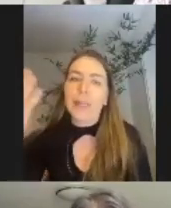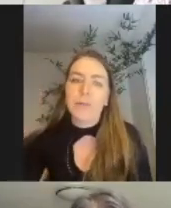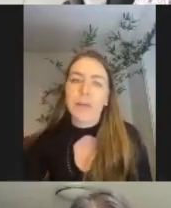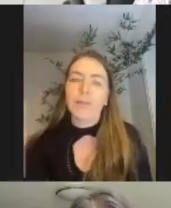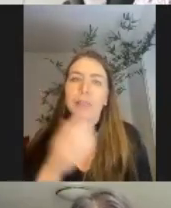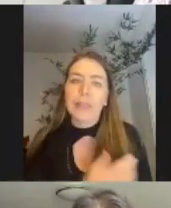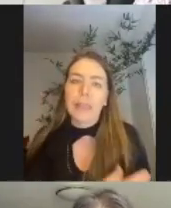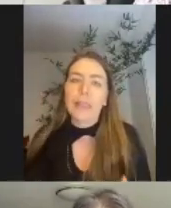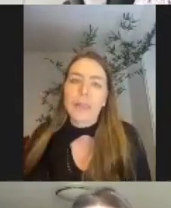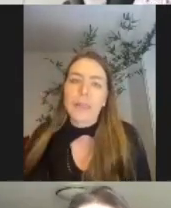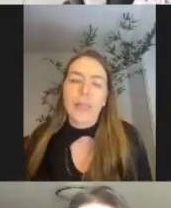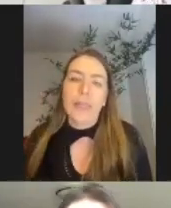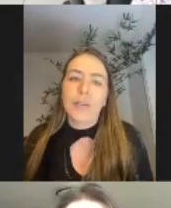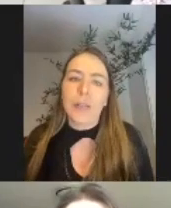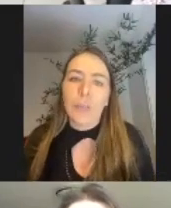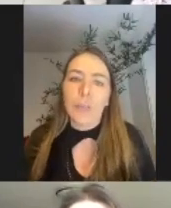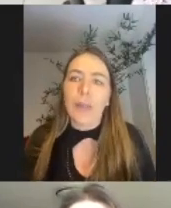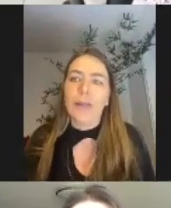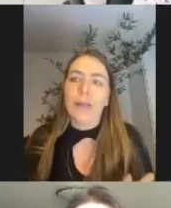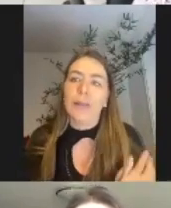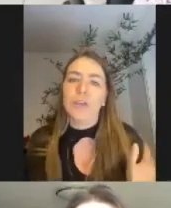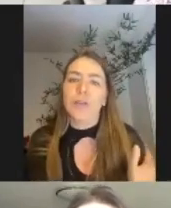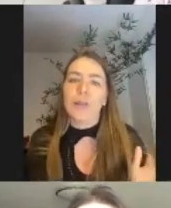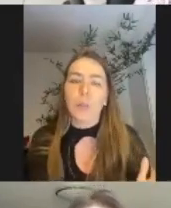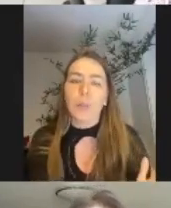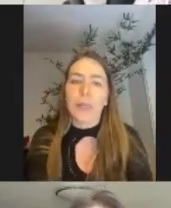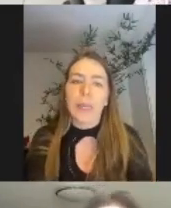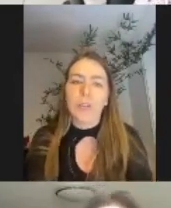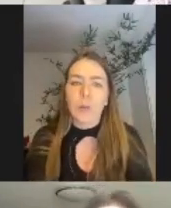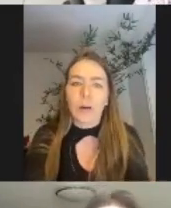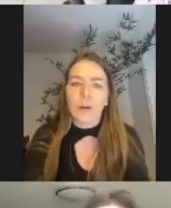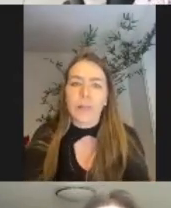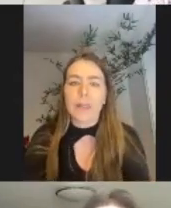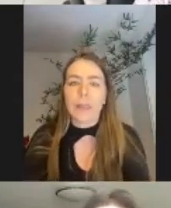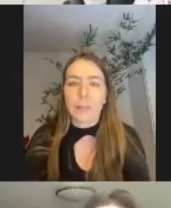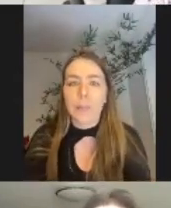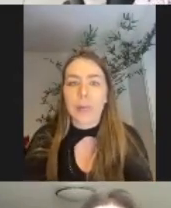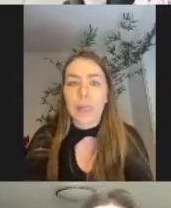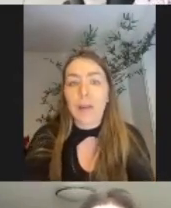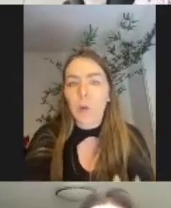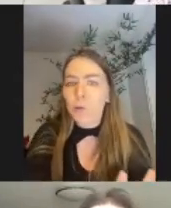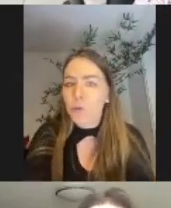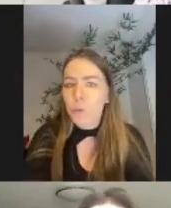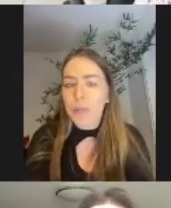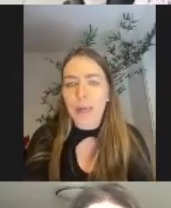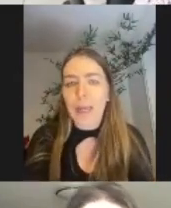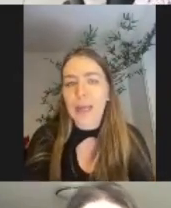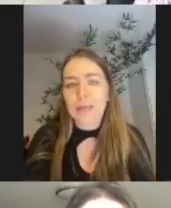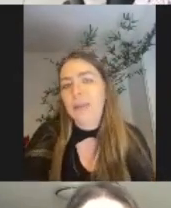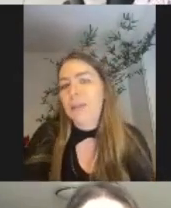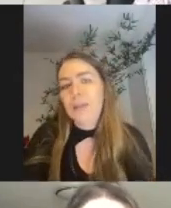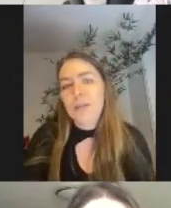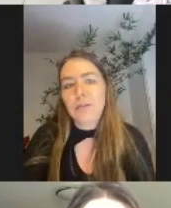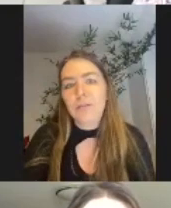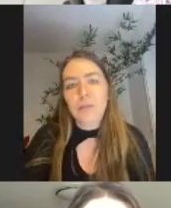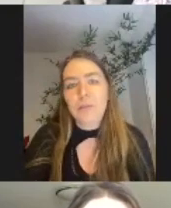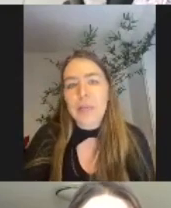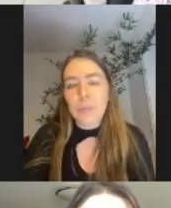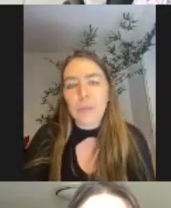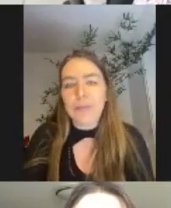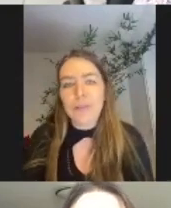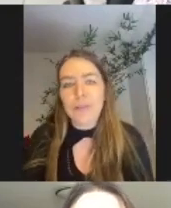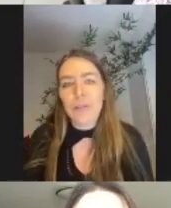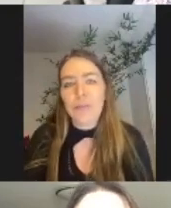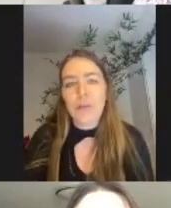que para quem vai vender, tem que pensar nisso, né? E aí, fazer um blend, alguma coisa assim. Mas para quem vai consumir em casa, não